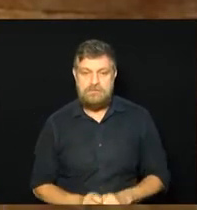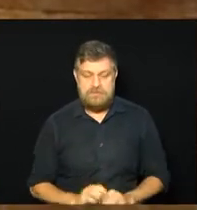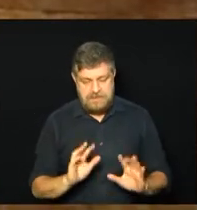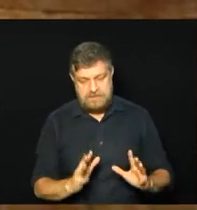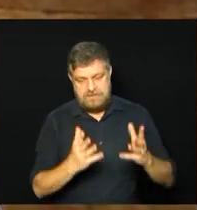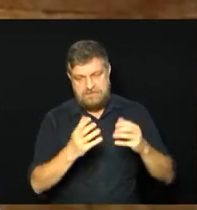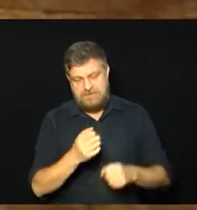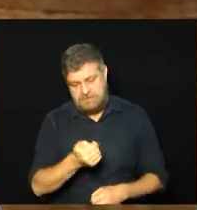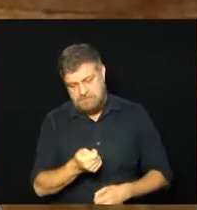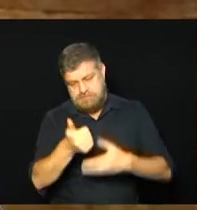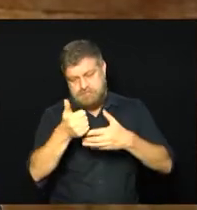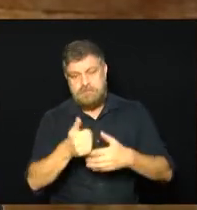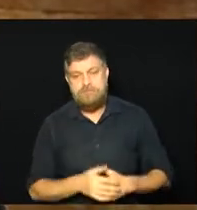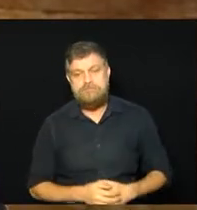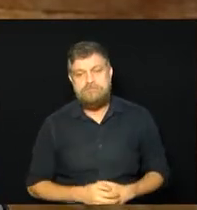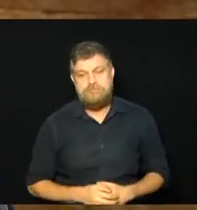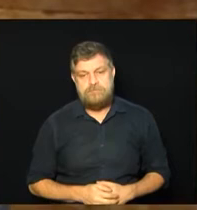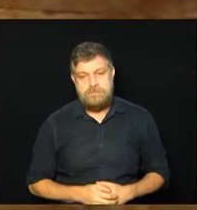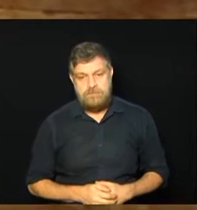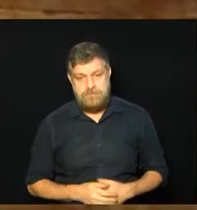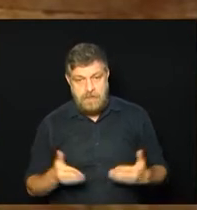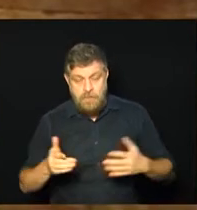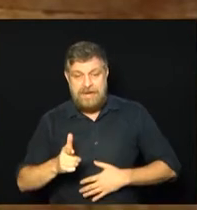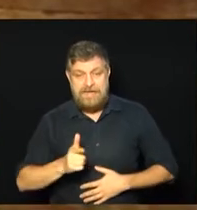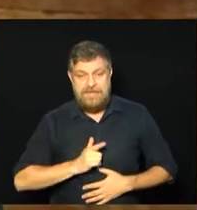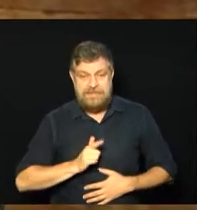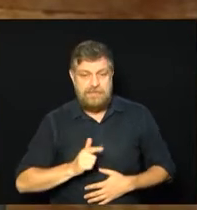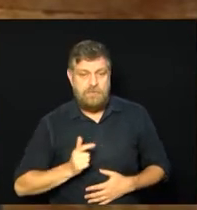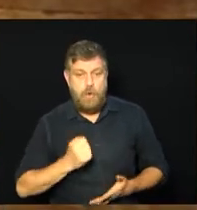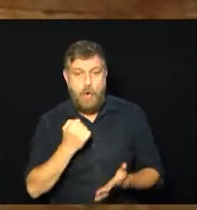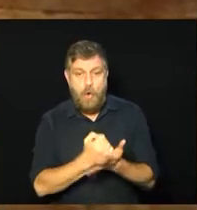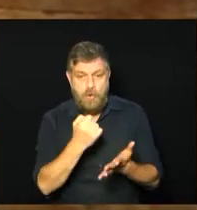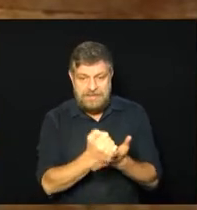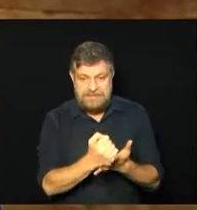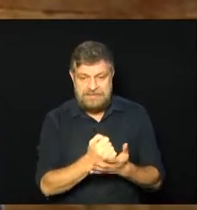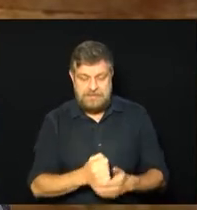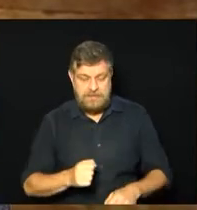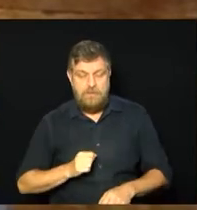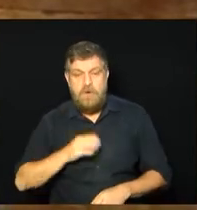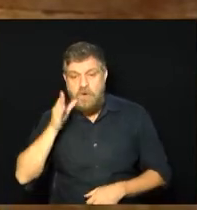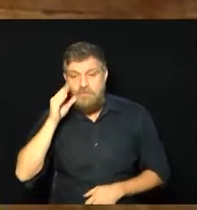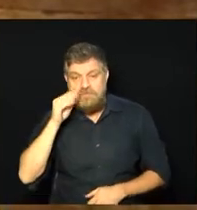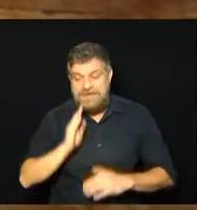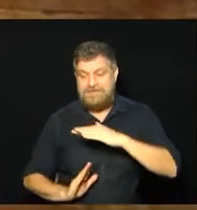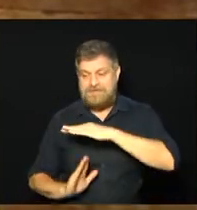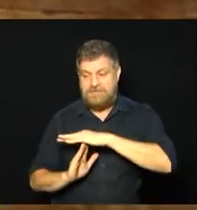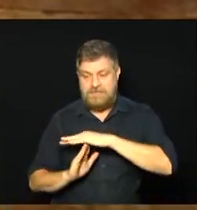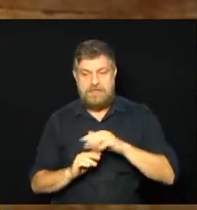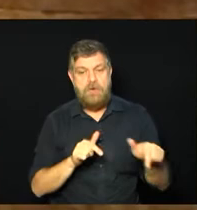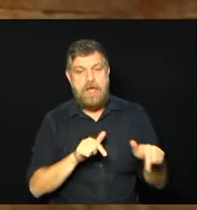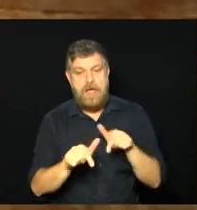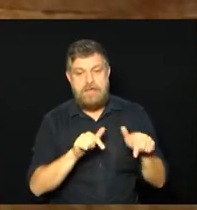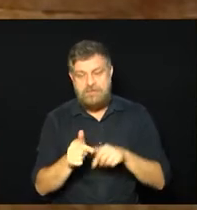normalmente nesta época uma tipologia de contratações de temporários, ou seja, muita gente que trabalha